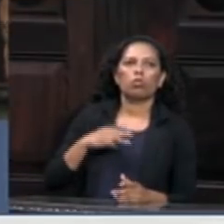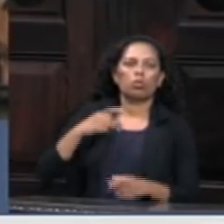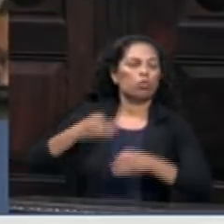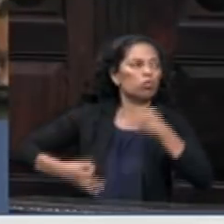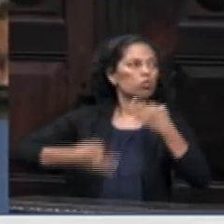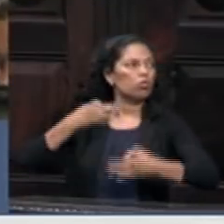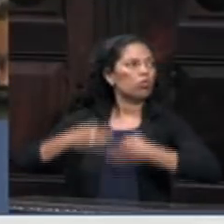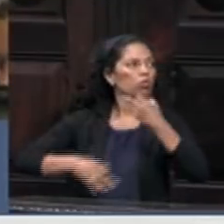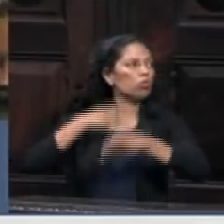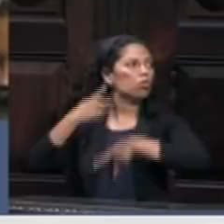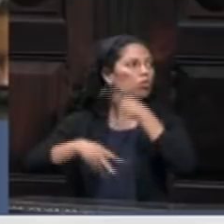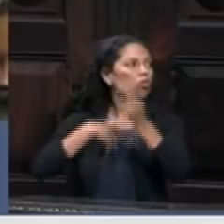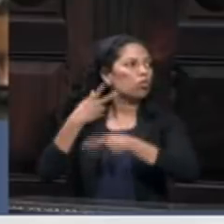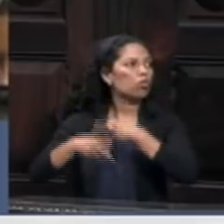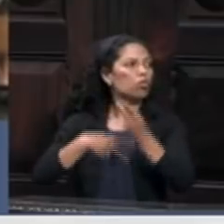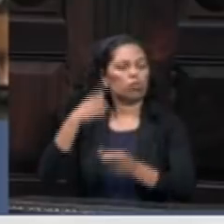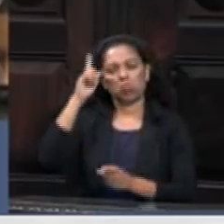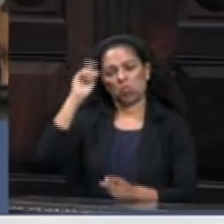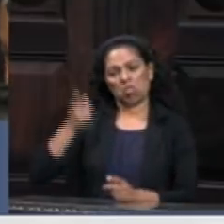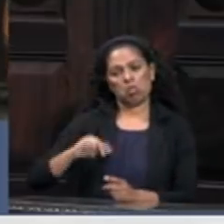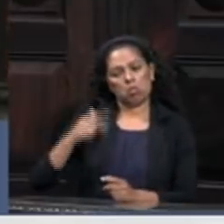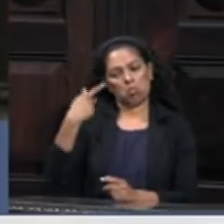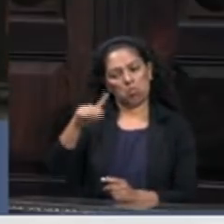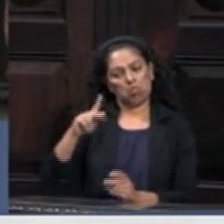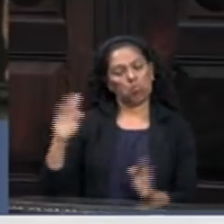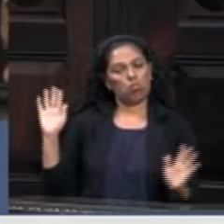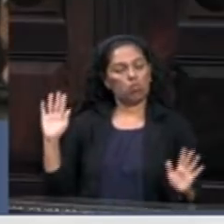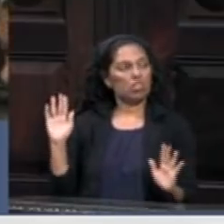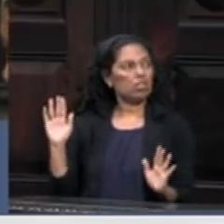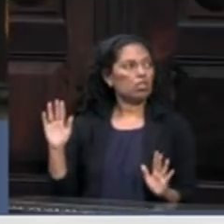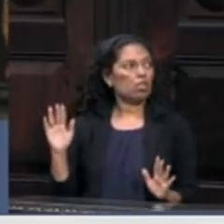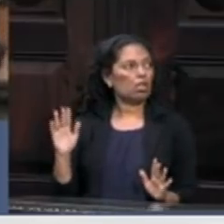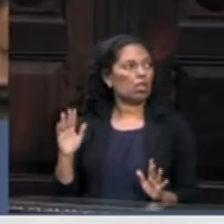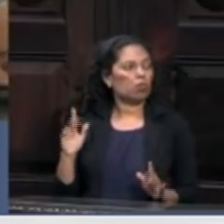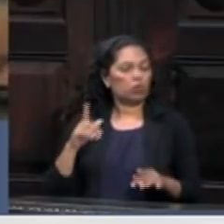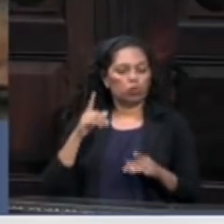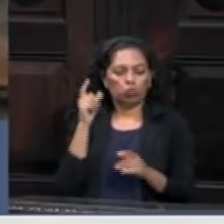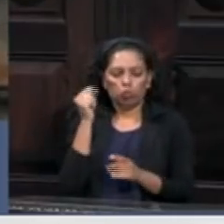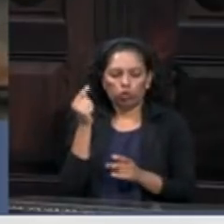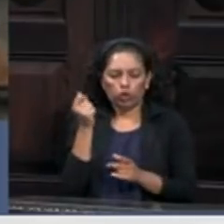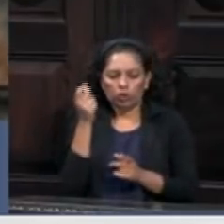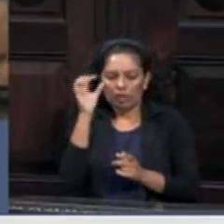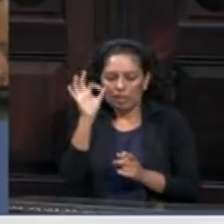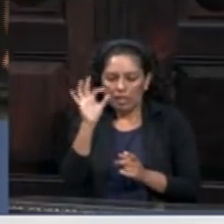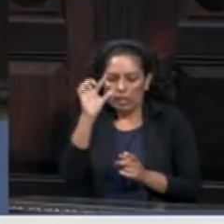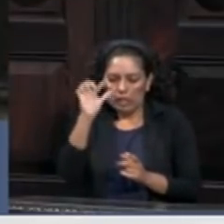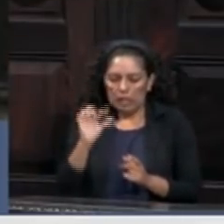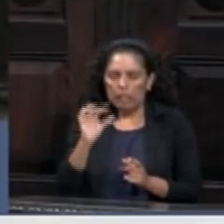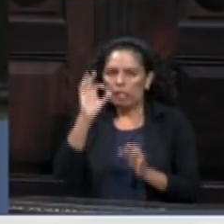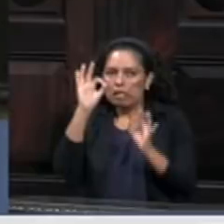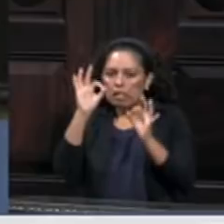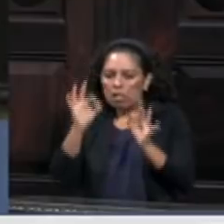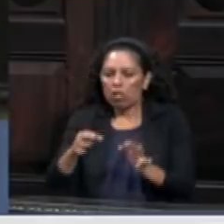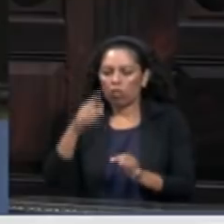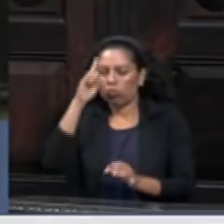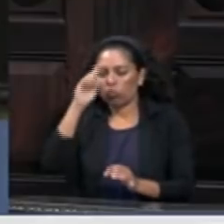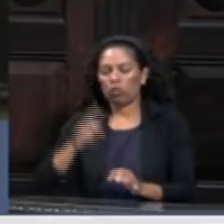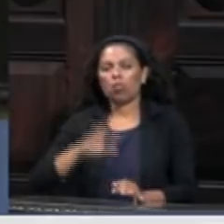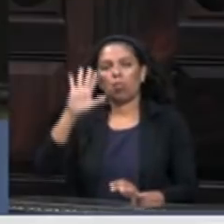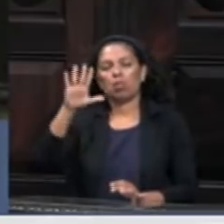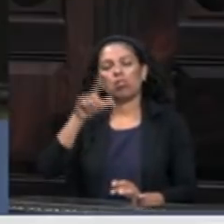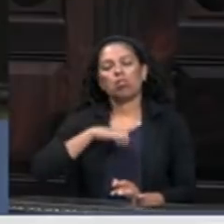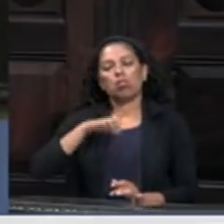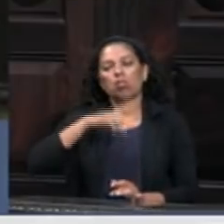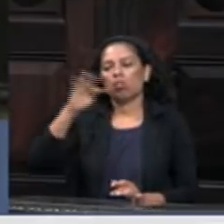tem um 12º mensal. Não sei se Vossa Excelência sabe, eu não sei precisar o valor, mas existe um TAC que o